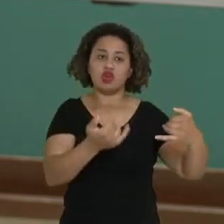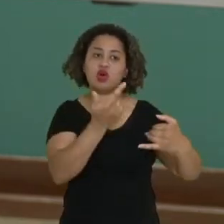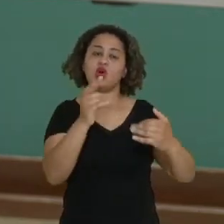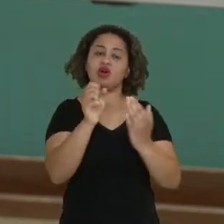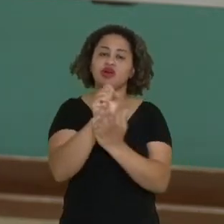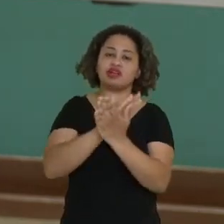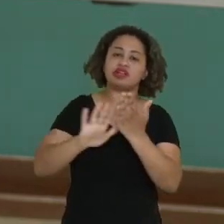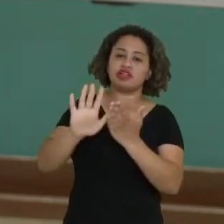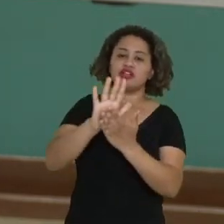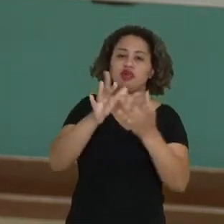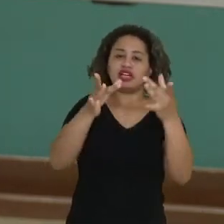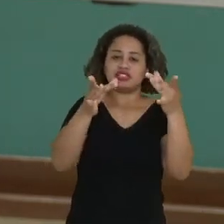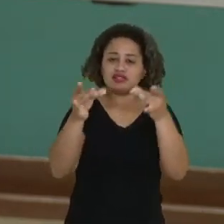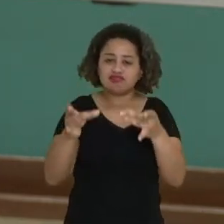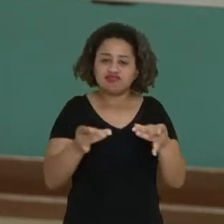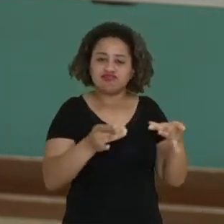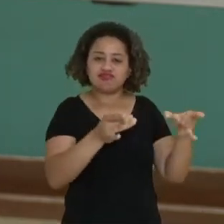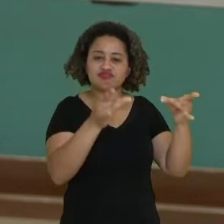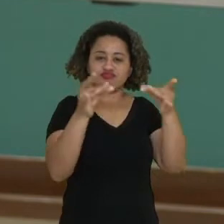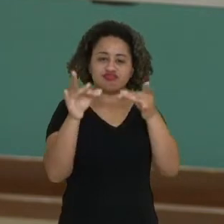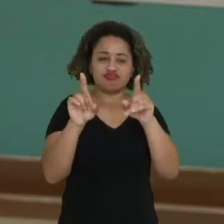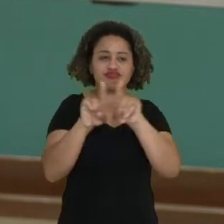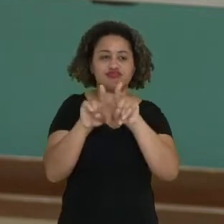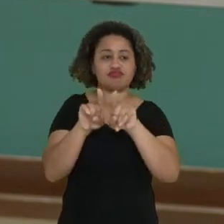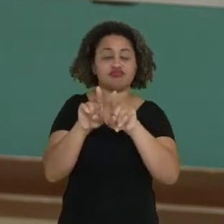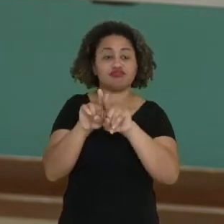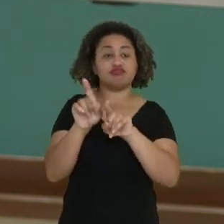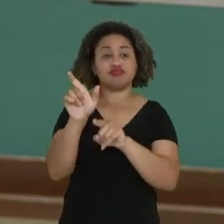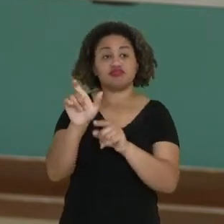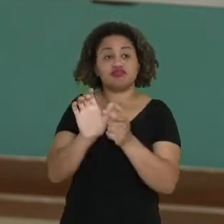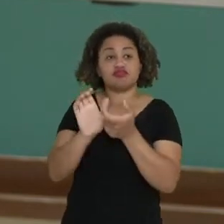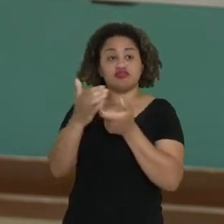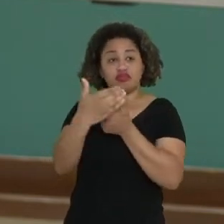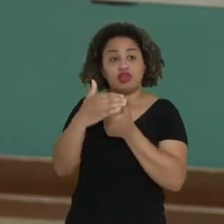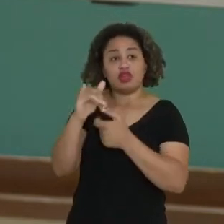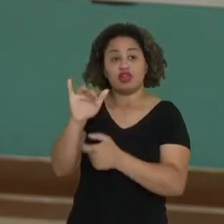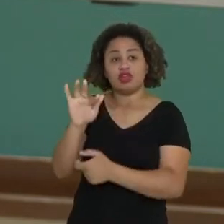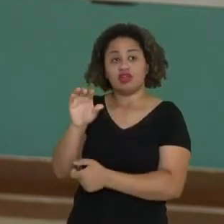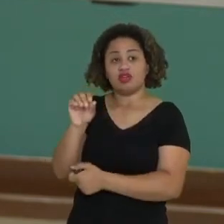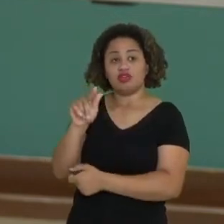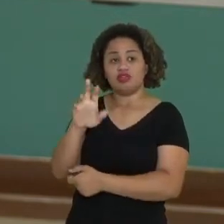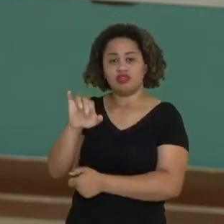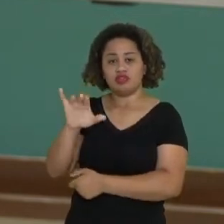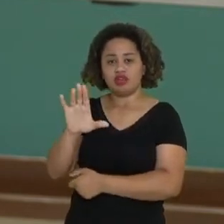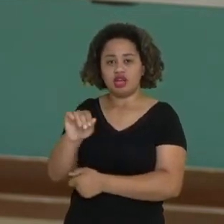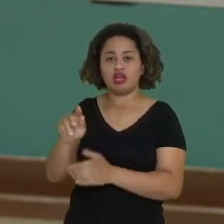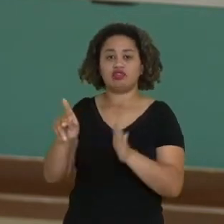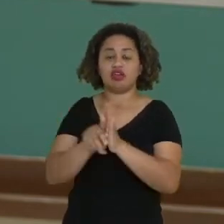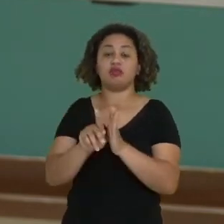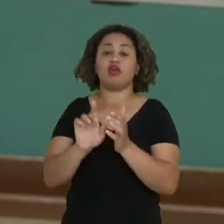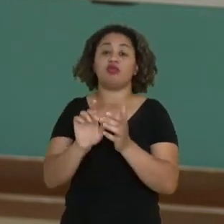mais detalhadas. O termo infográfico vem do inglês. E o que significa?